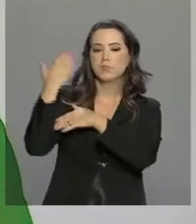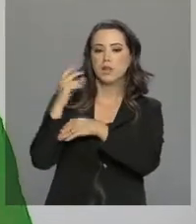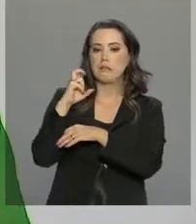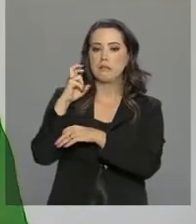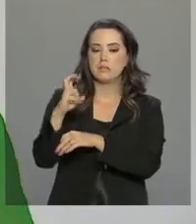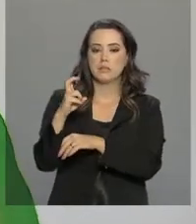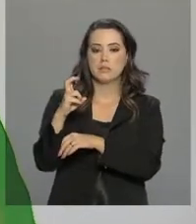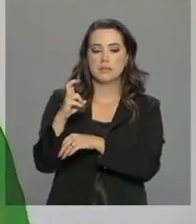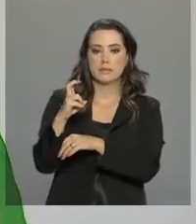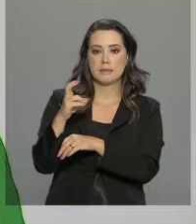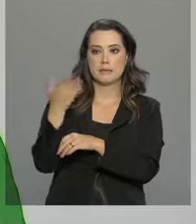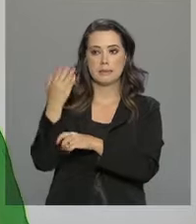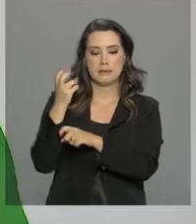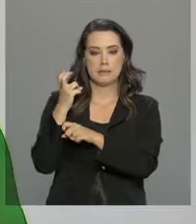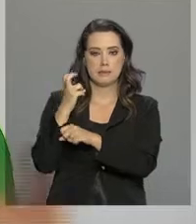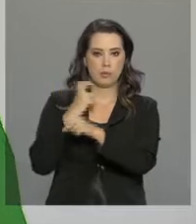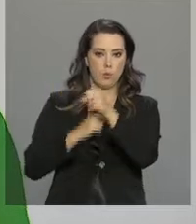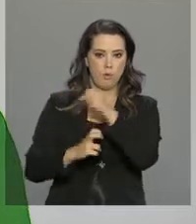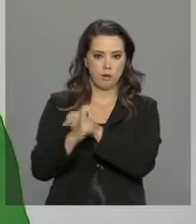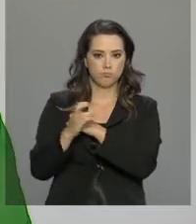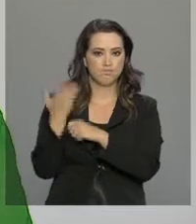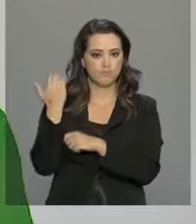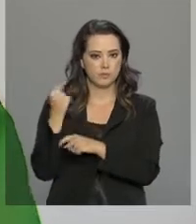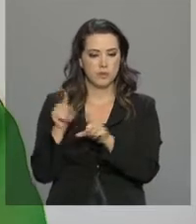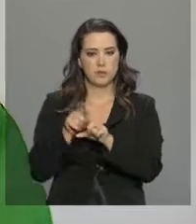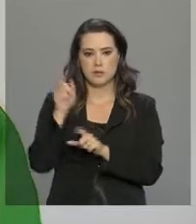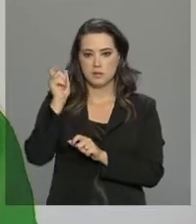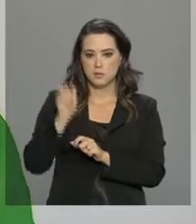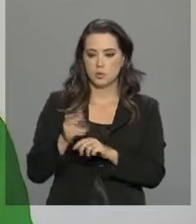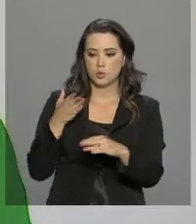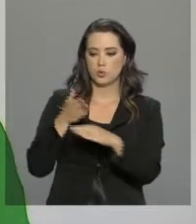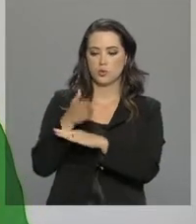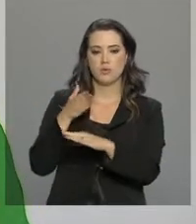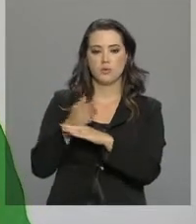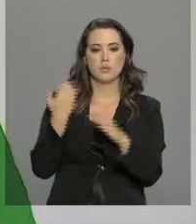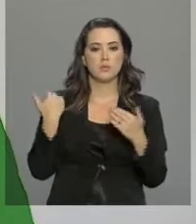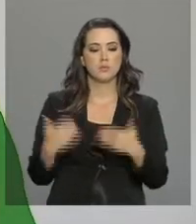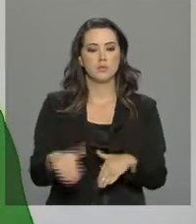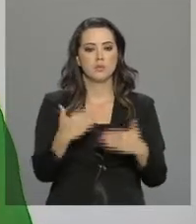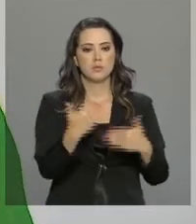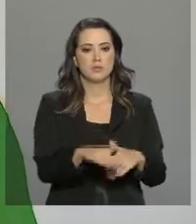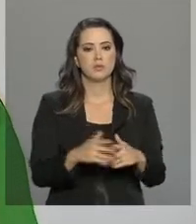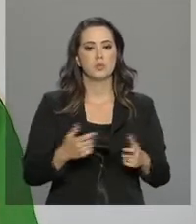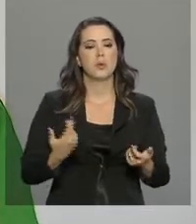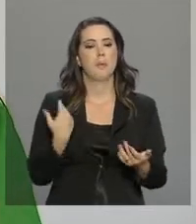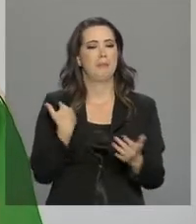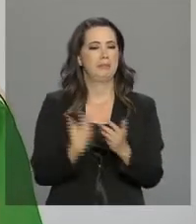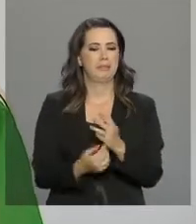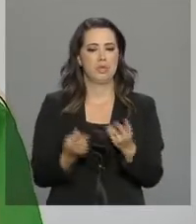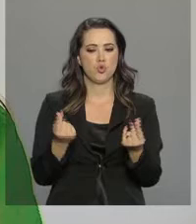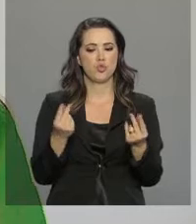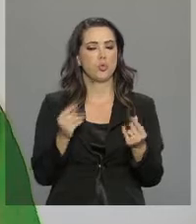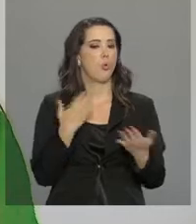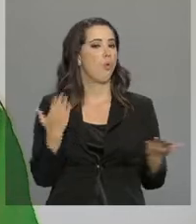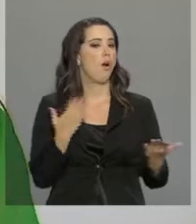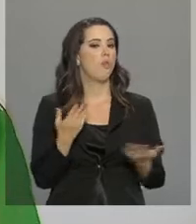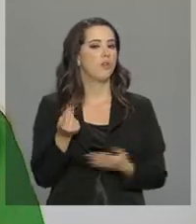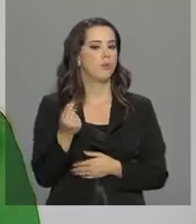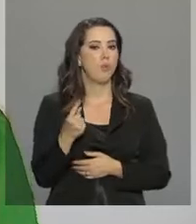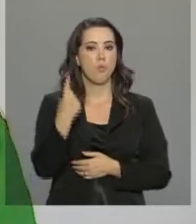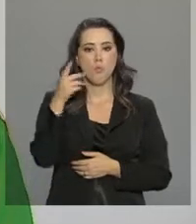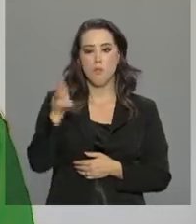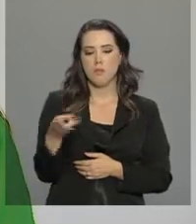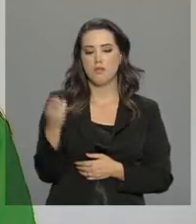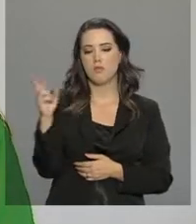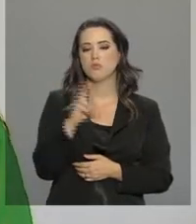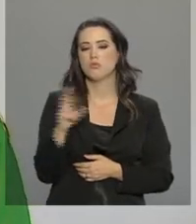cinco edições do exame os candidatos que não compareceram aos locais das provas gerar um prejuízo de quase um milhão